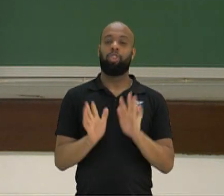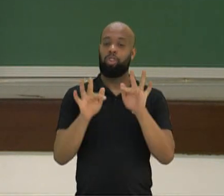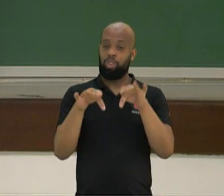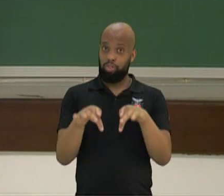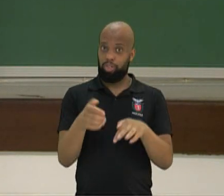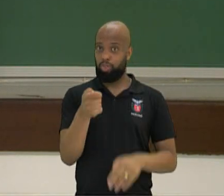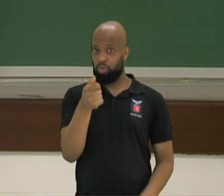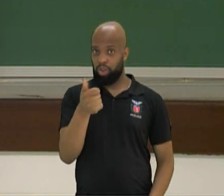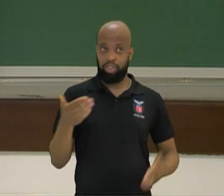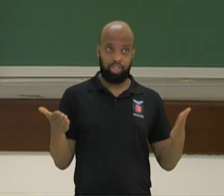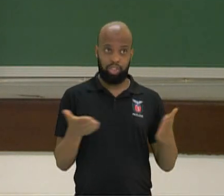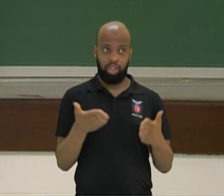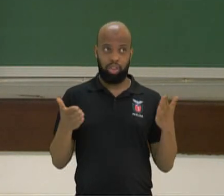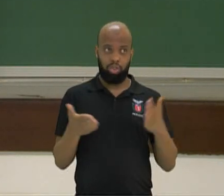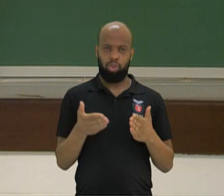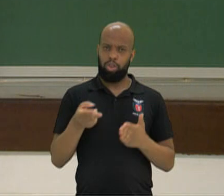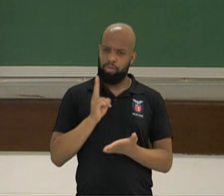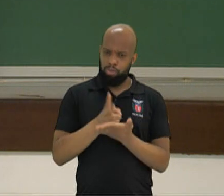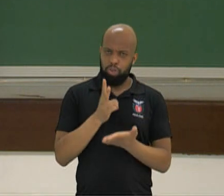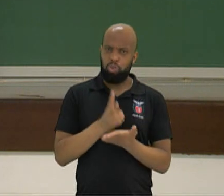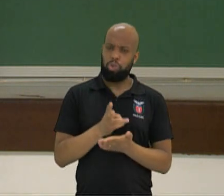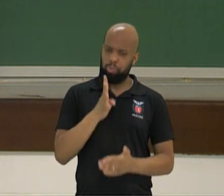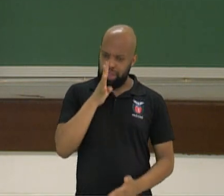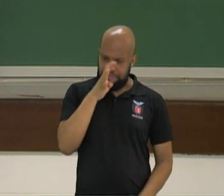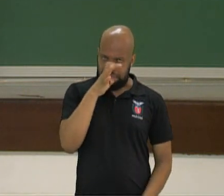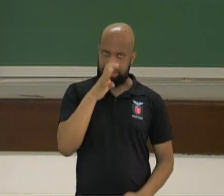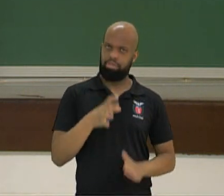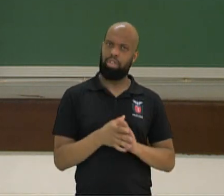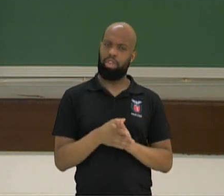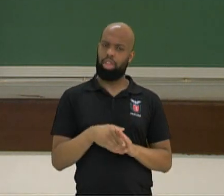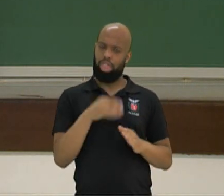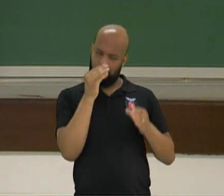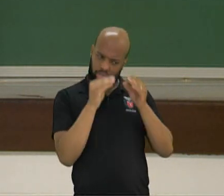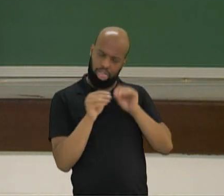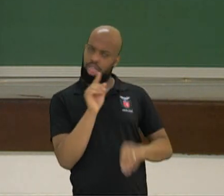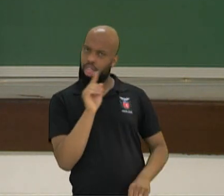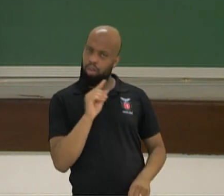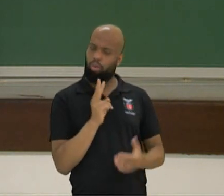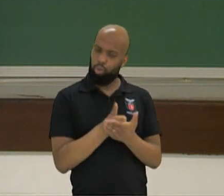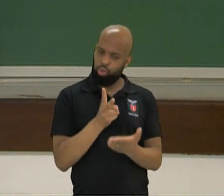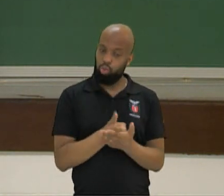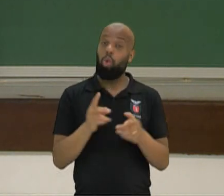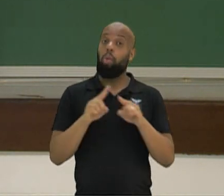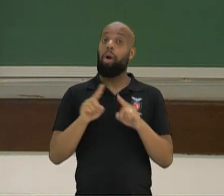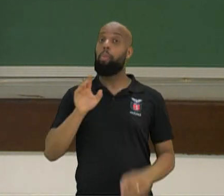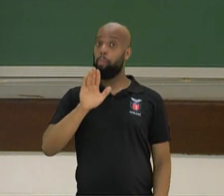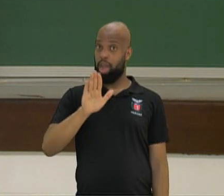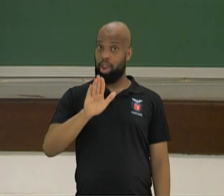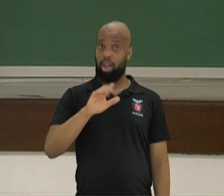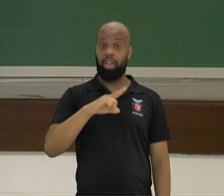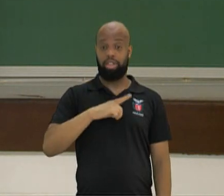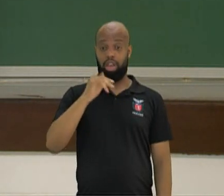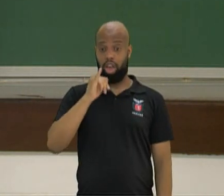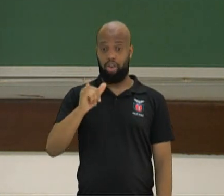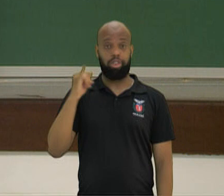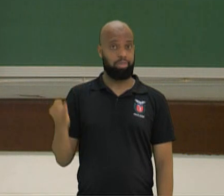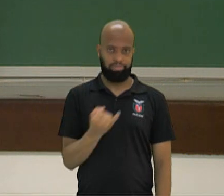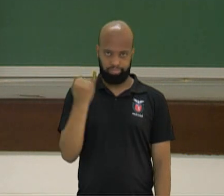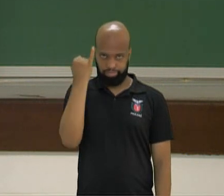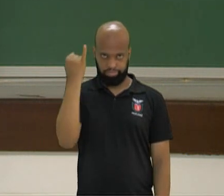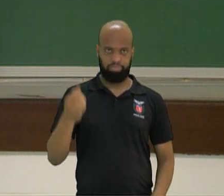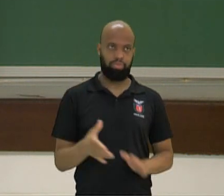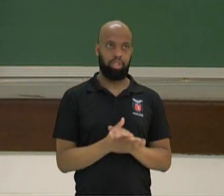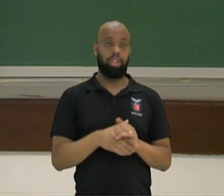final, então vamos com tudo aí sem desanimar, hein? Mas antes disso, vamos dar uma olhada naqueles recadinhos importantes. Quer ver? Olha só.